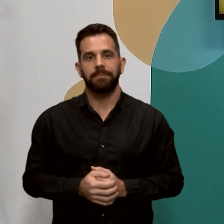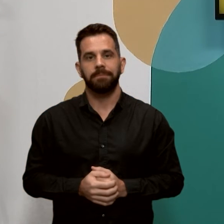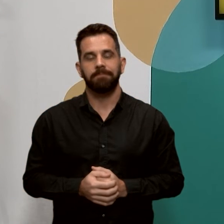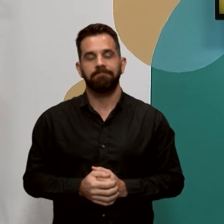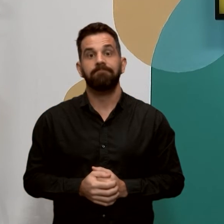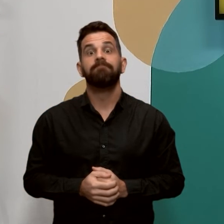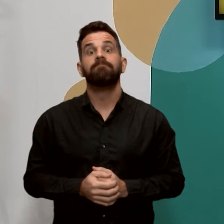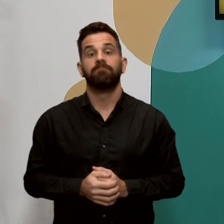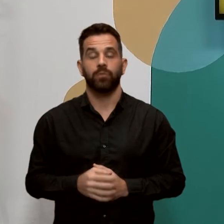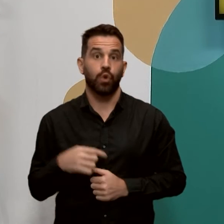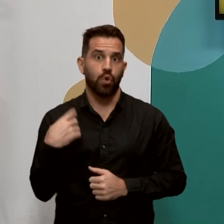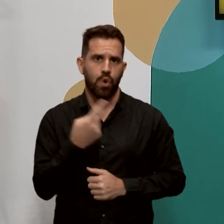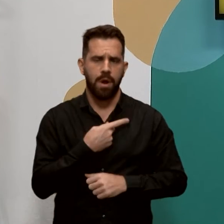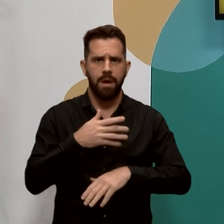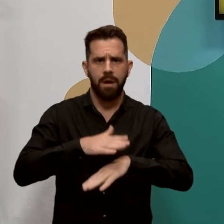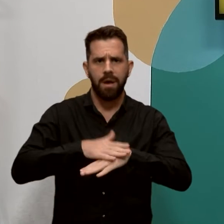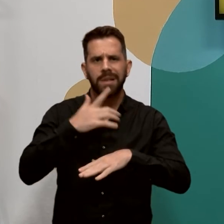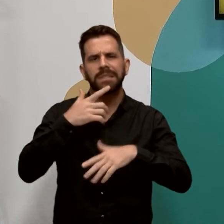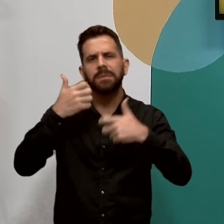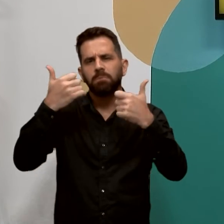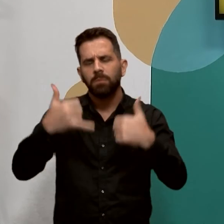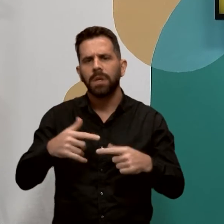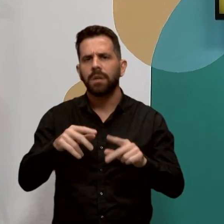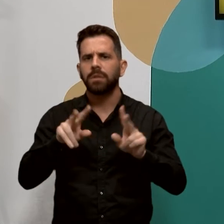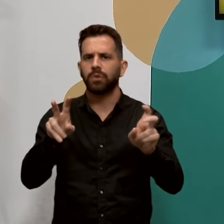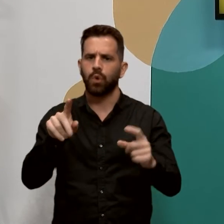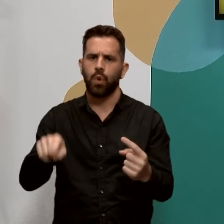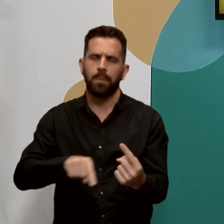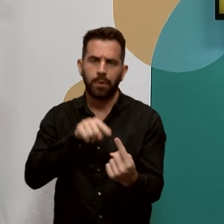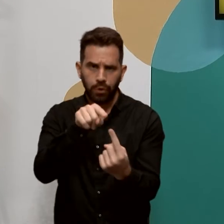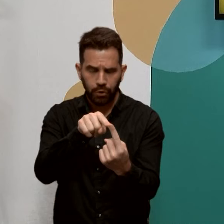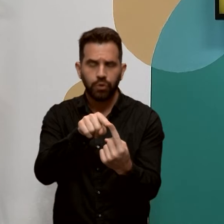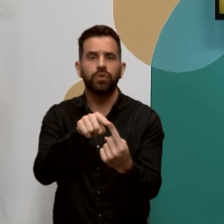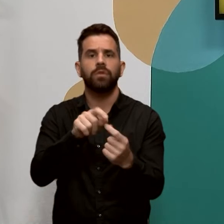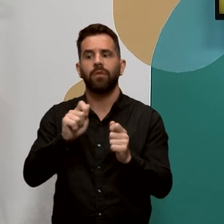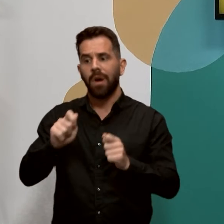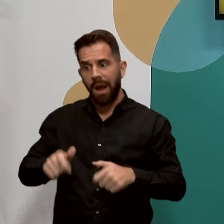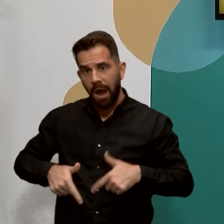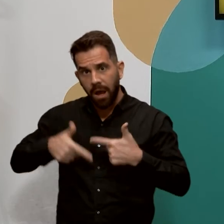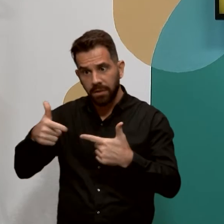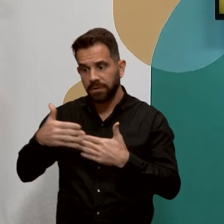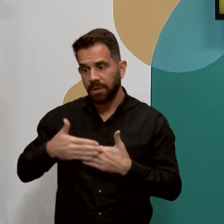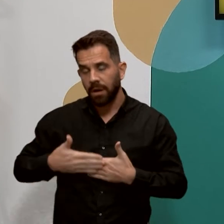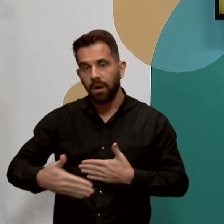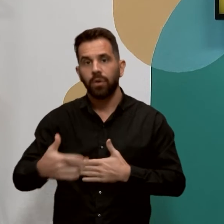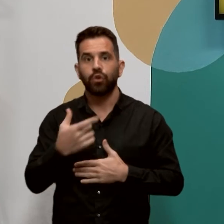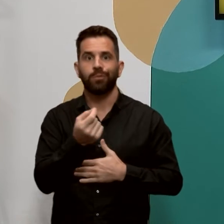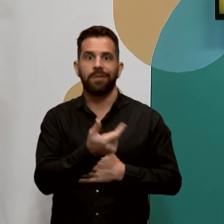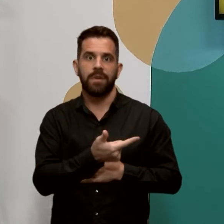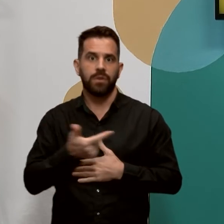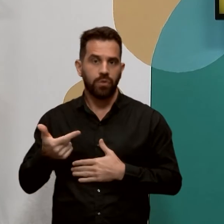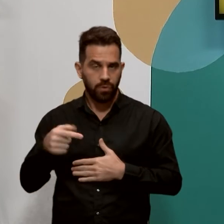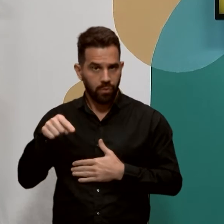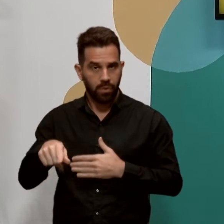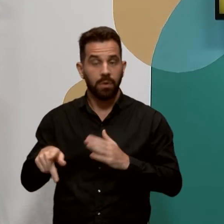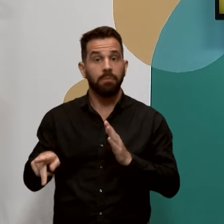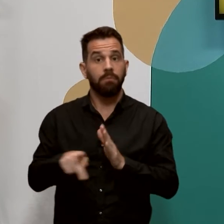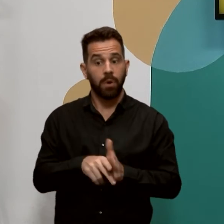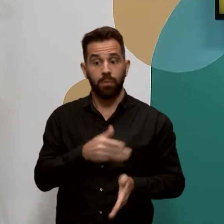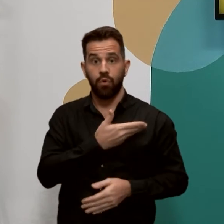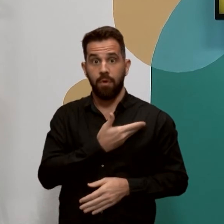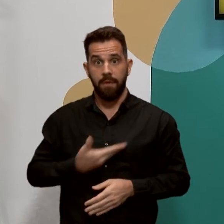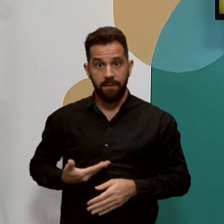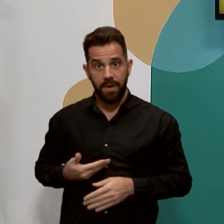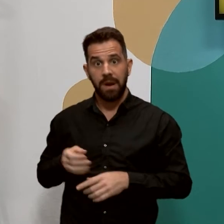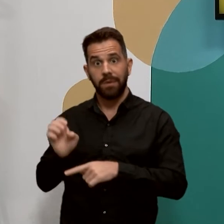A gente fala agora de objetivos do programa Ações para o ano de 2022. É uma iniciativa do governo estadual